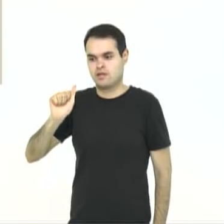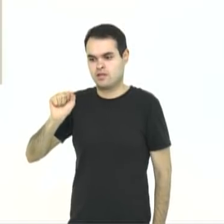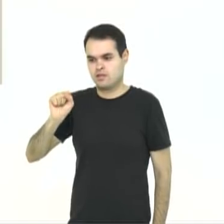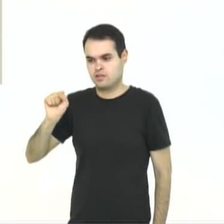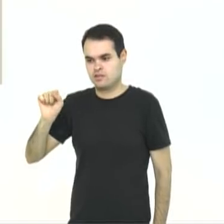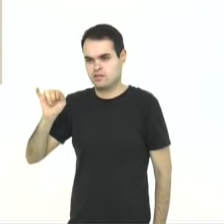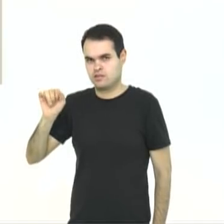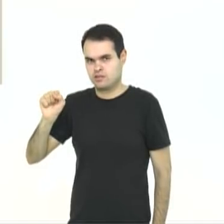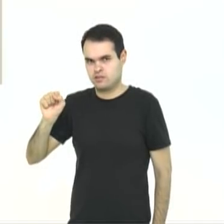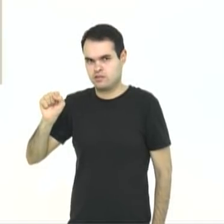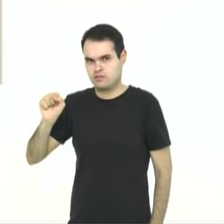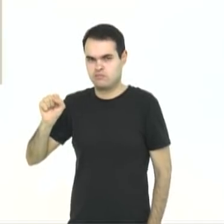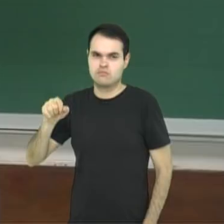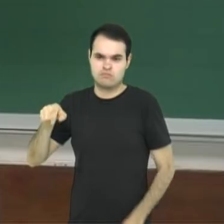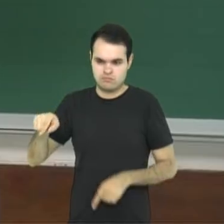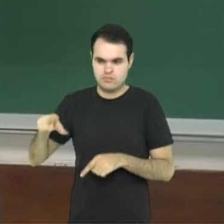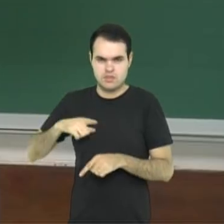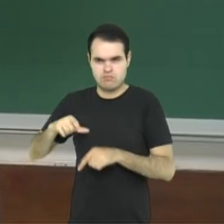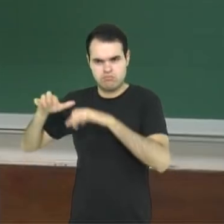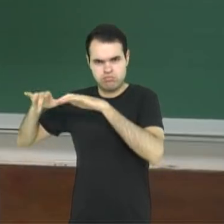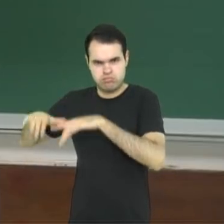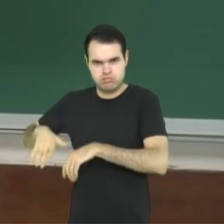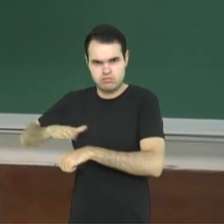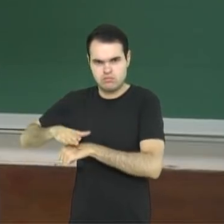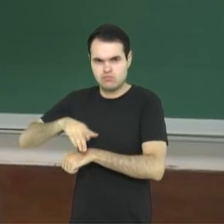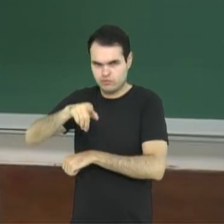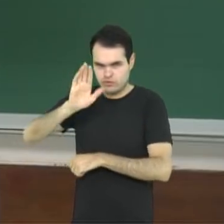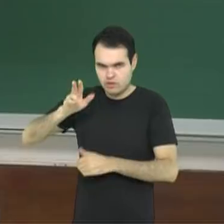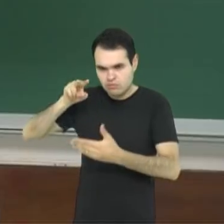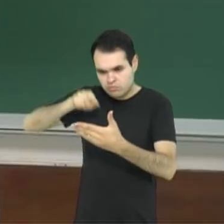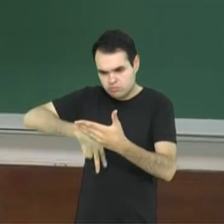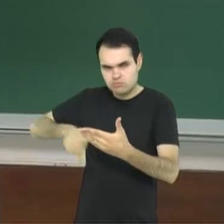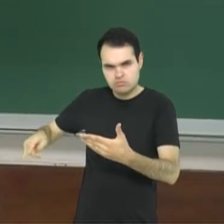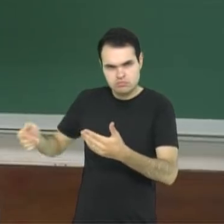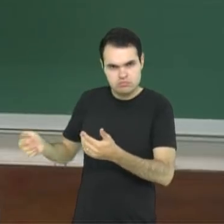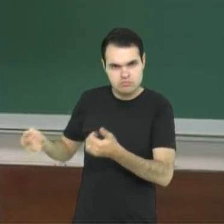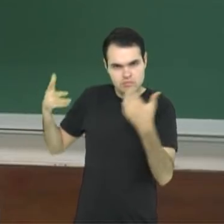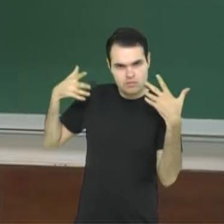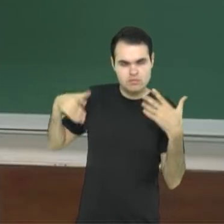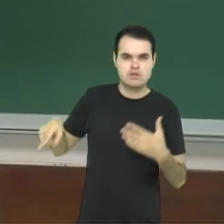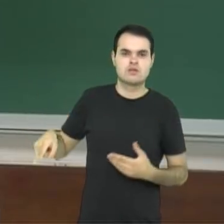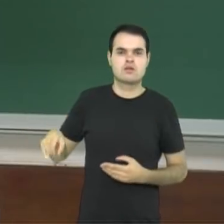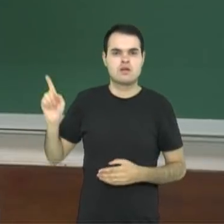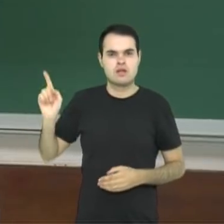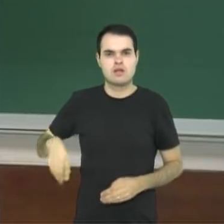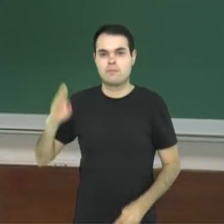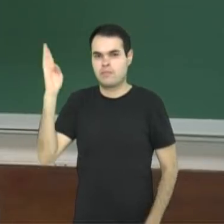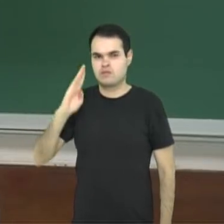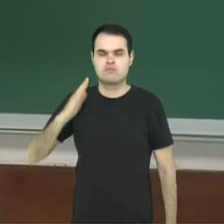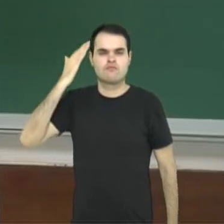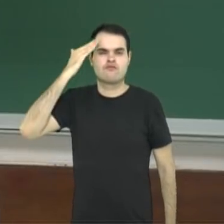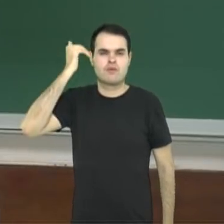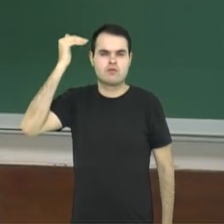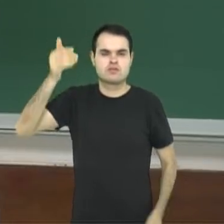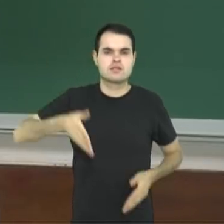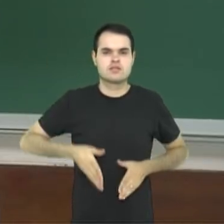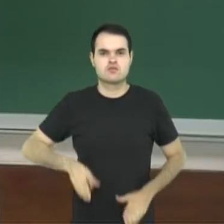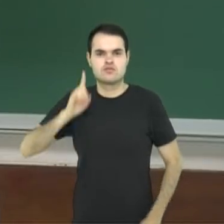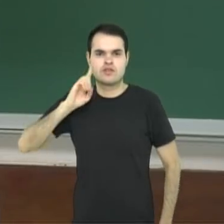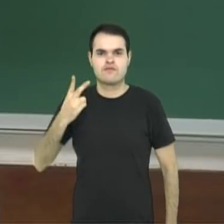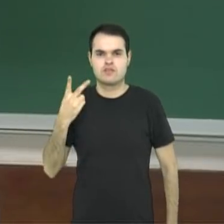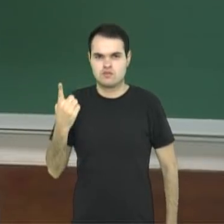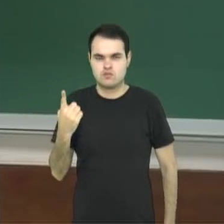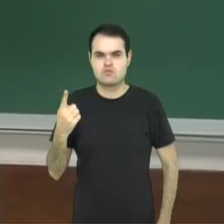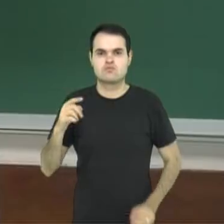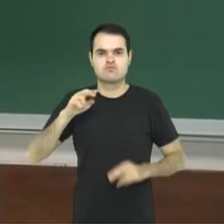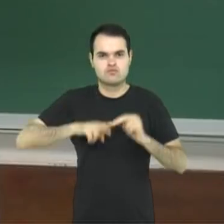algum conto, algum poema, algum escrito literário dele. Então, ele é um escritor brasileiro famoso, nasceu no dia 21 de